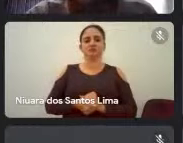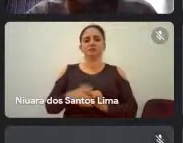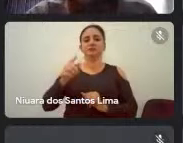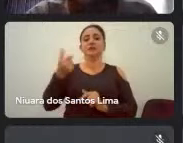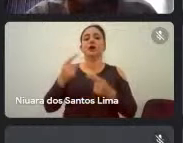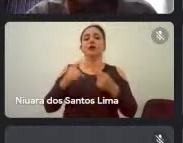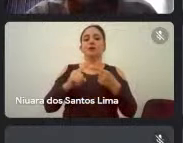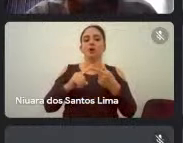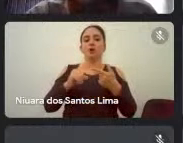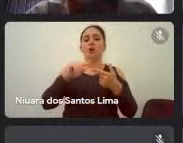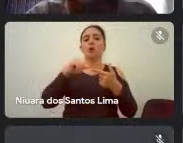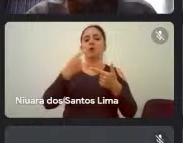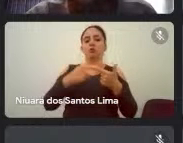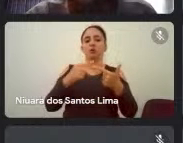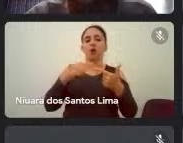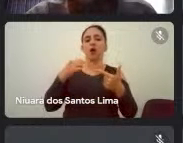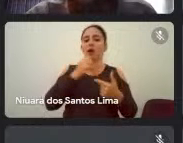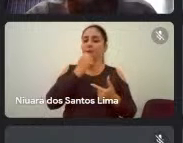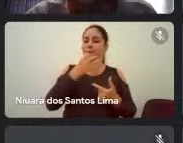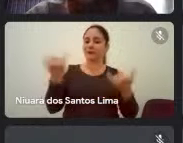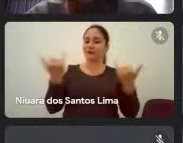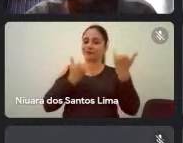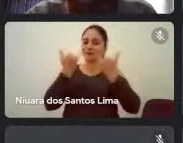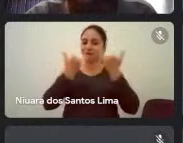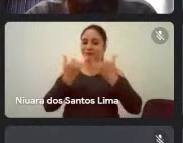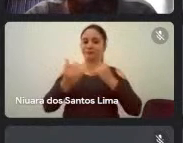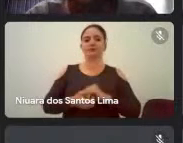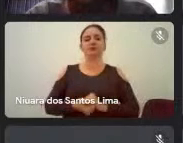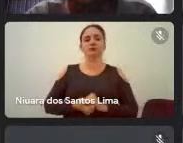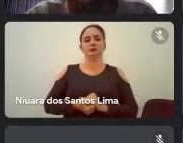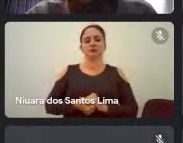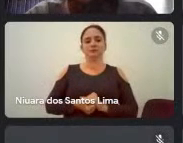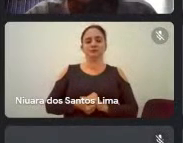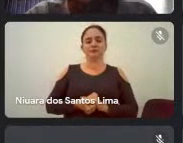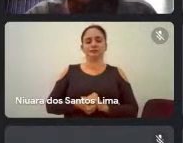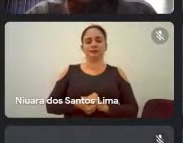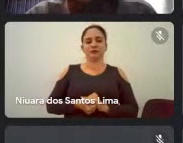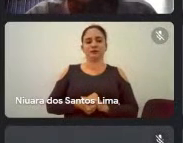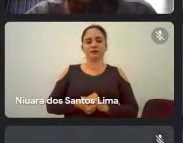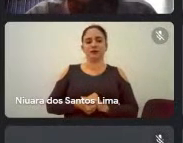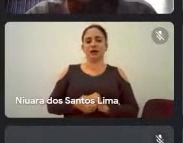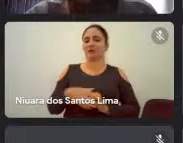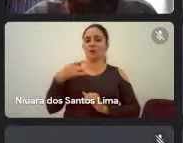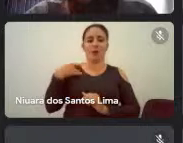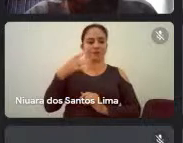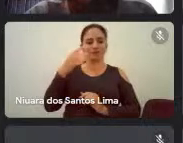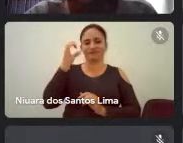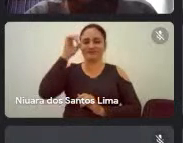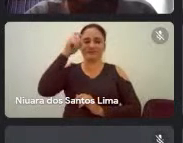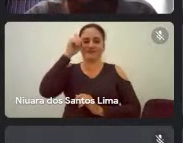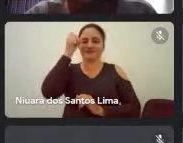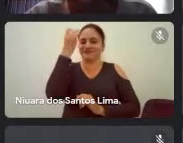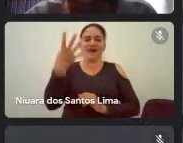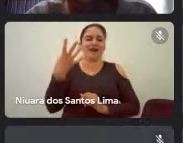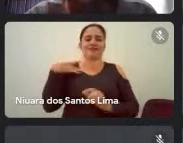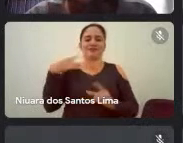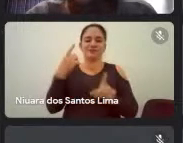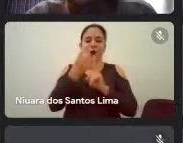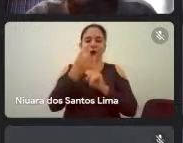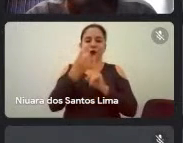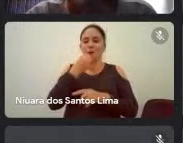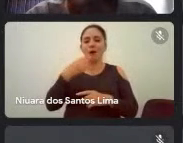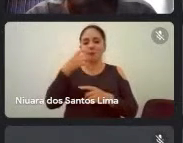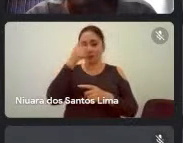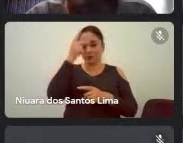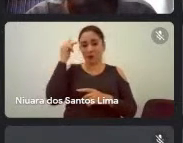coisa, outro desafio é ter bons informantes, né? Nem sempre é fácil encontrar bons informantes, principalmente quando você